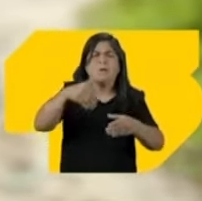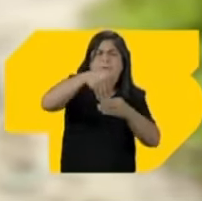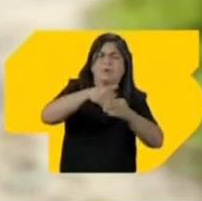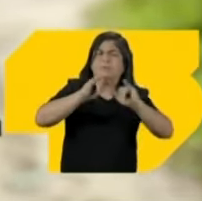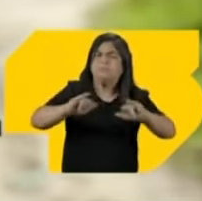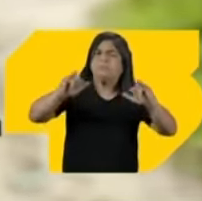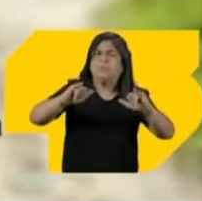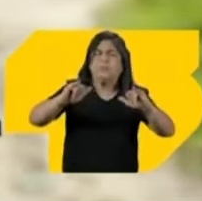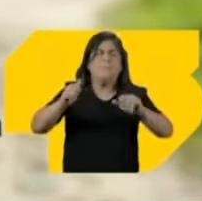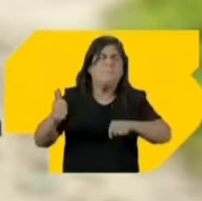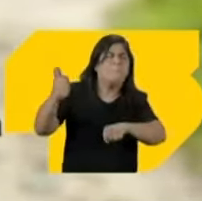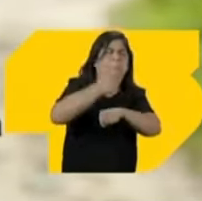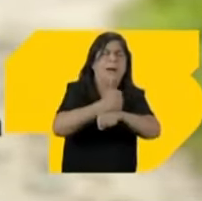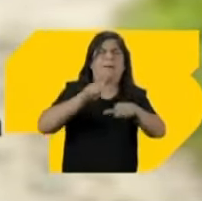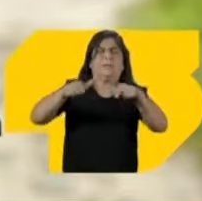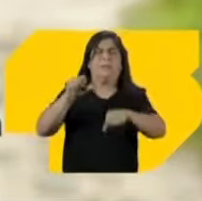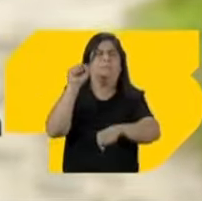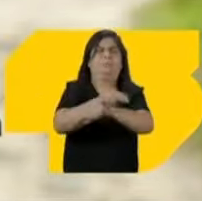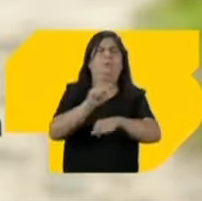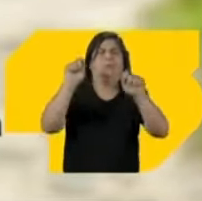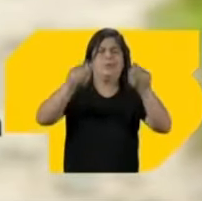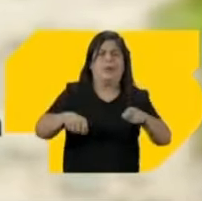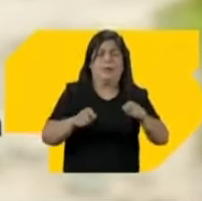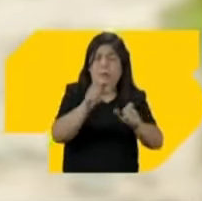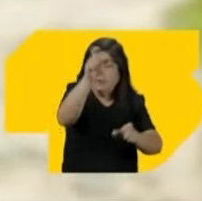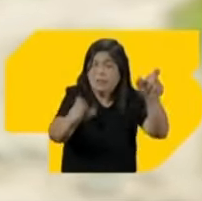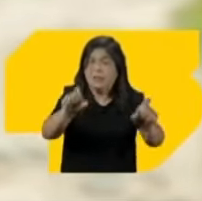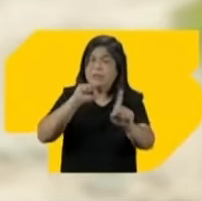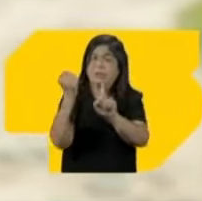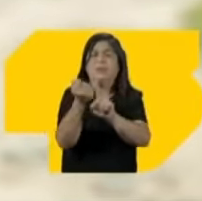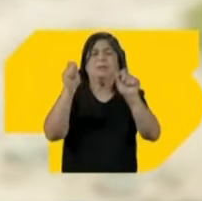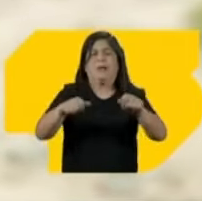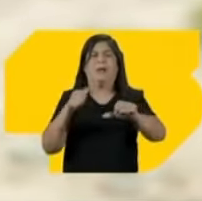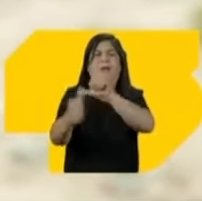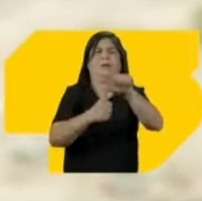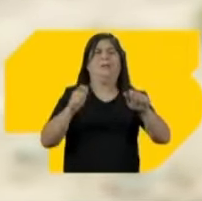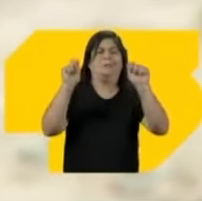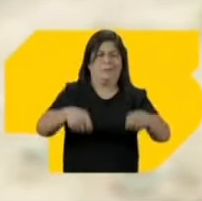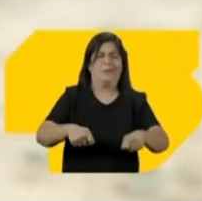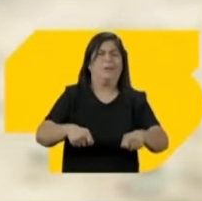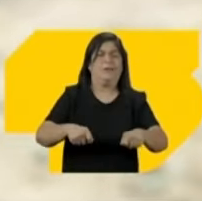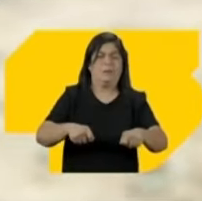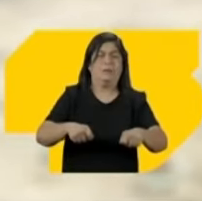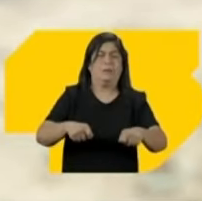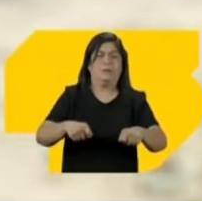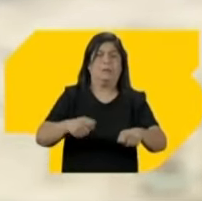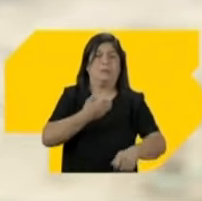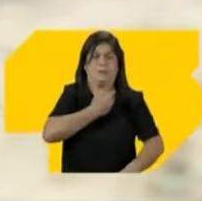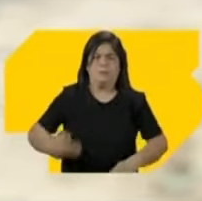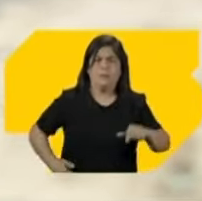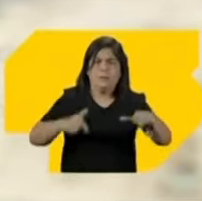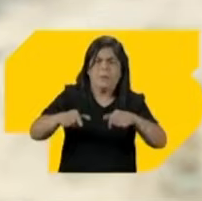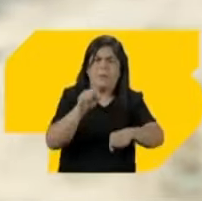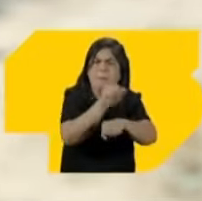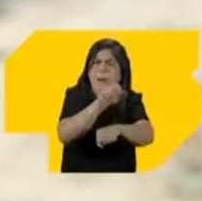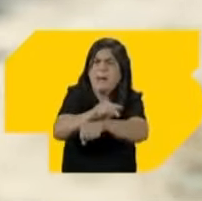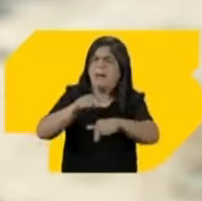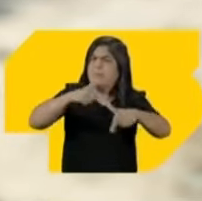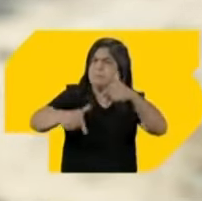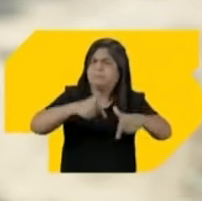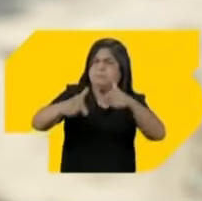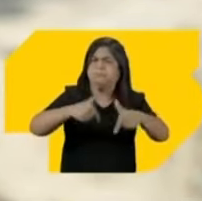é o emprego. Só com ele poderemos oferecer uma mudança profunda na vida das pessoas. Porém, enquanto o governo trabalha gerando